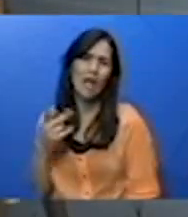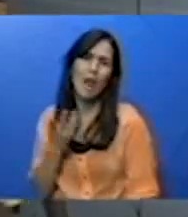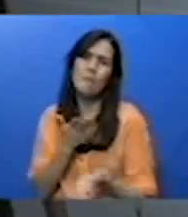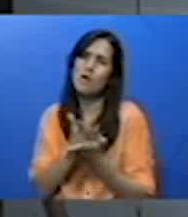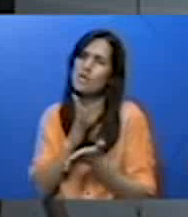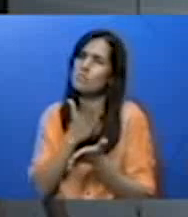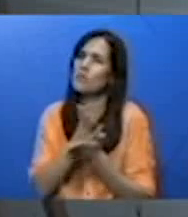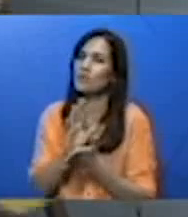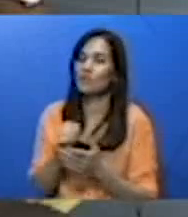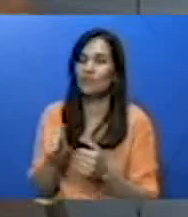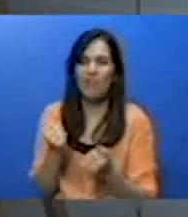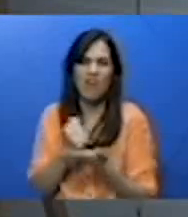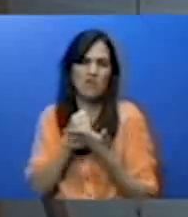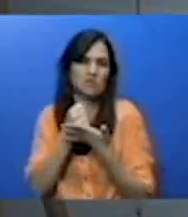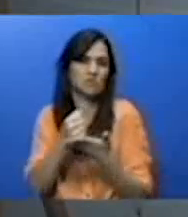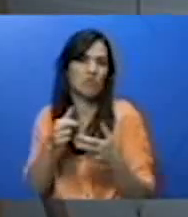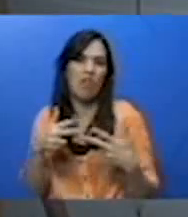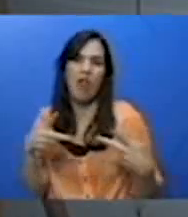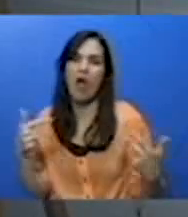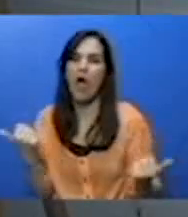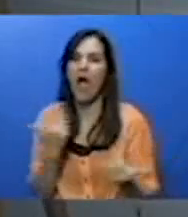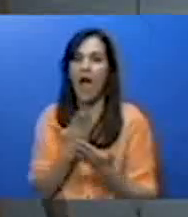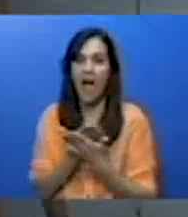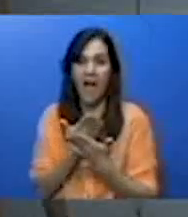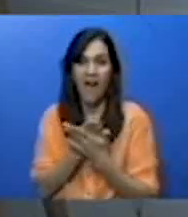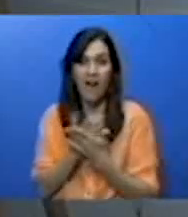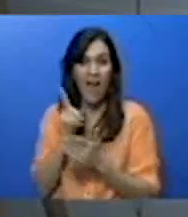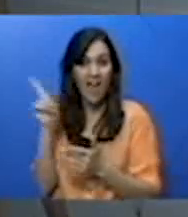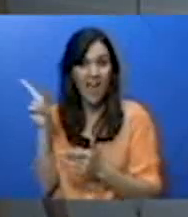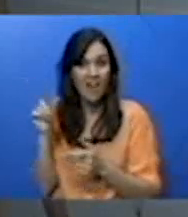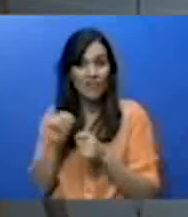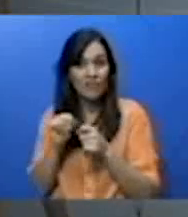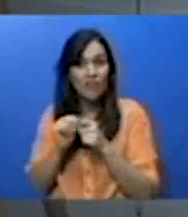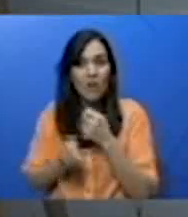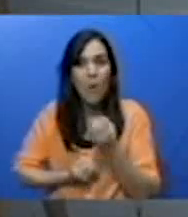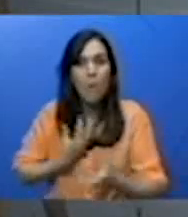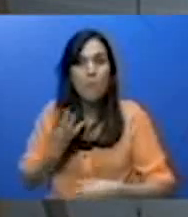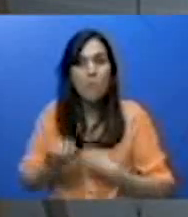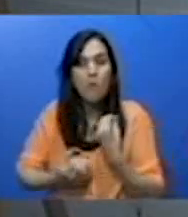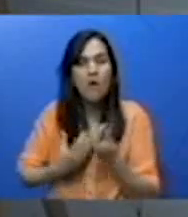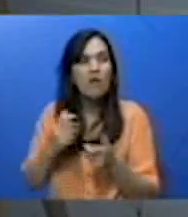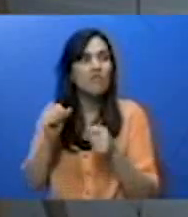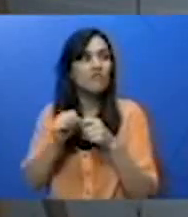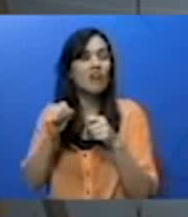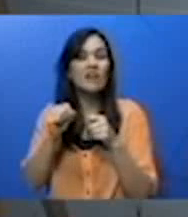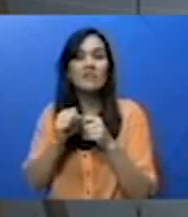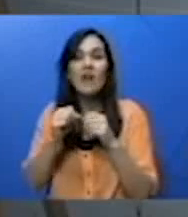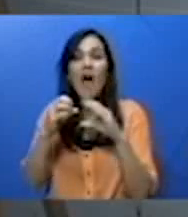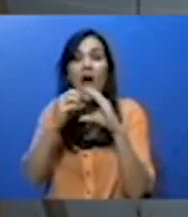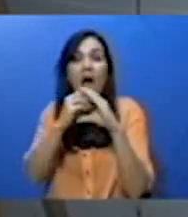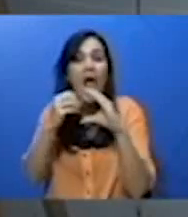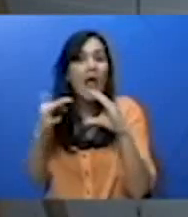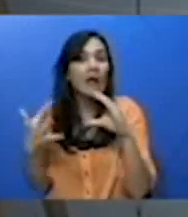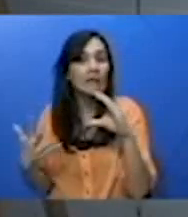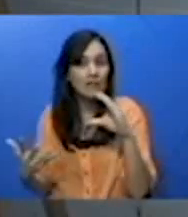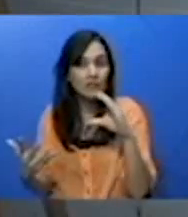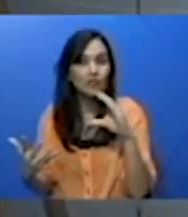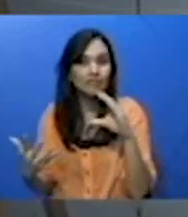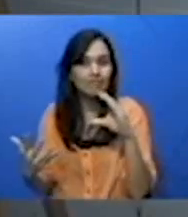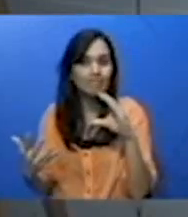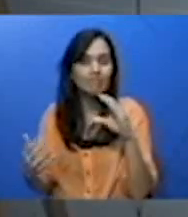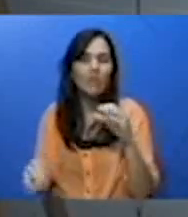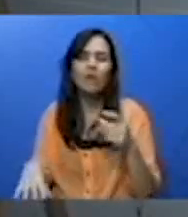participativa, Clarinha, né? Então, olha, ela produziu um poema seguindo todas as características que nós aprendemos hoje, né?